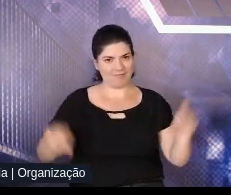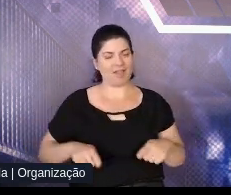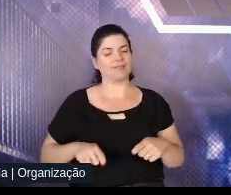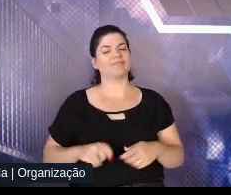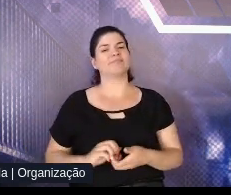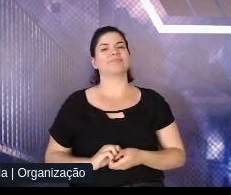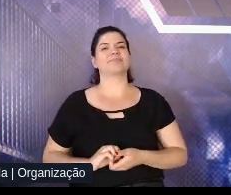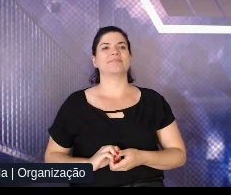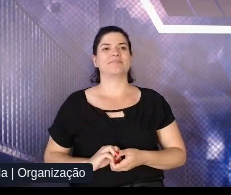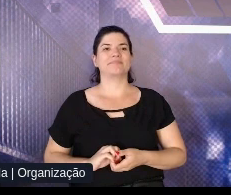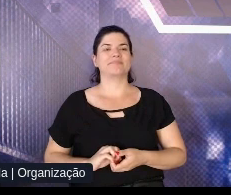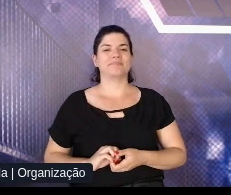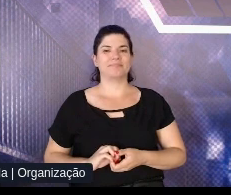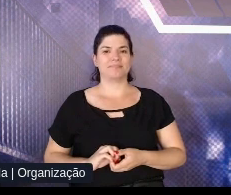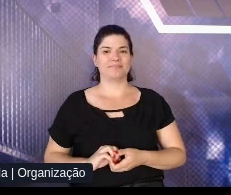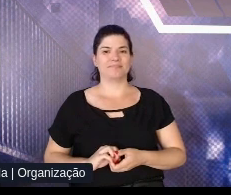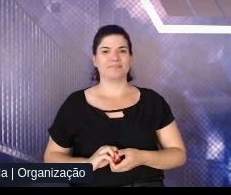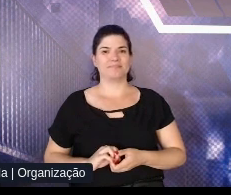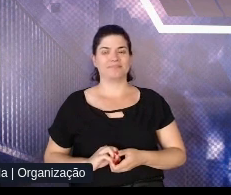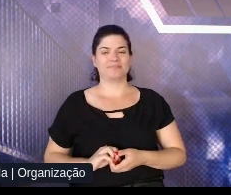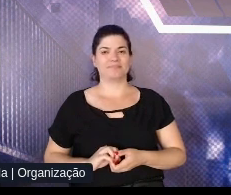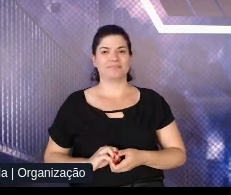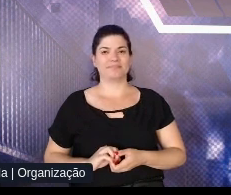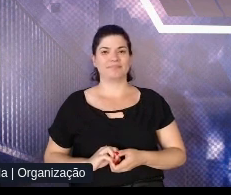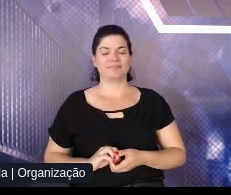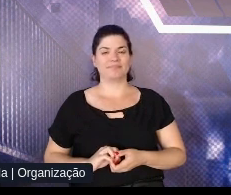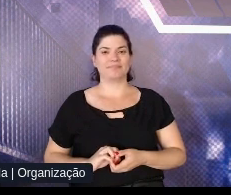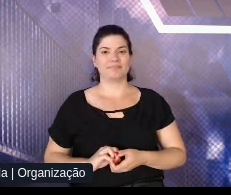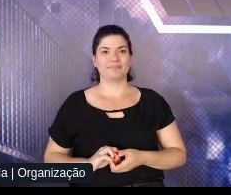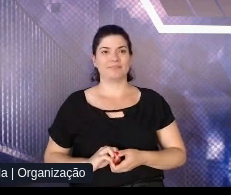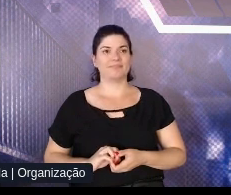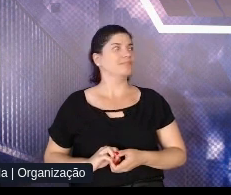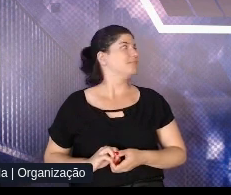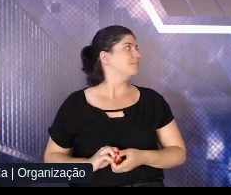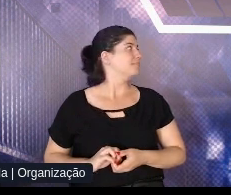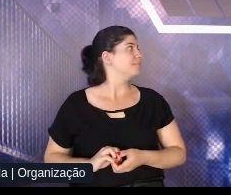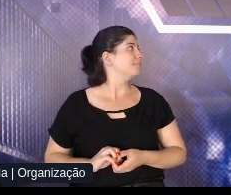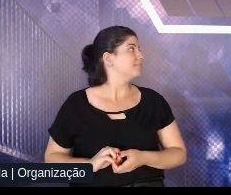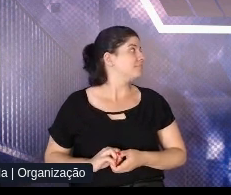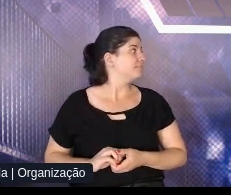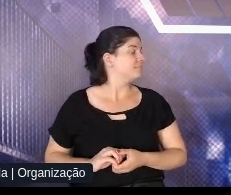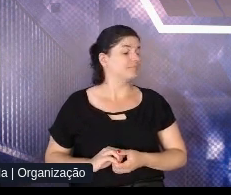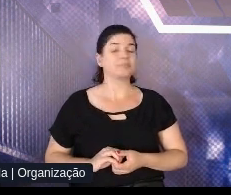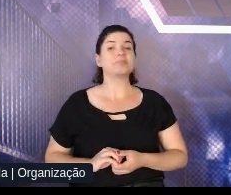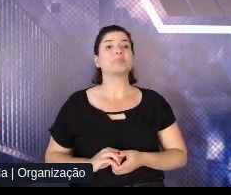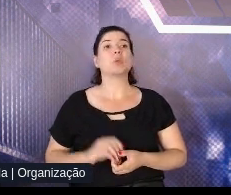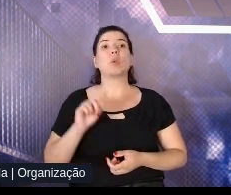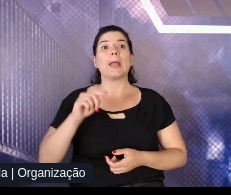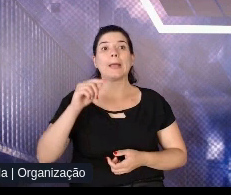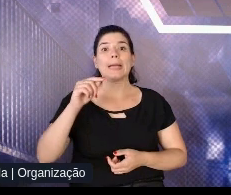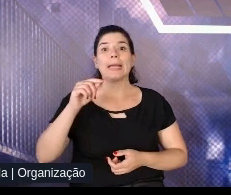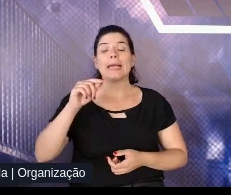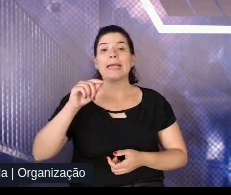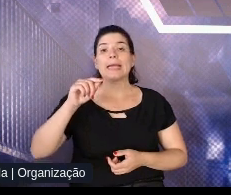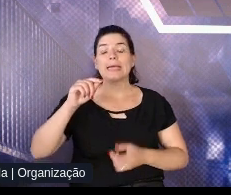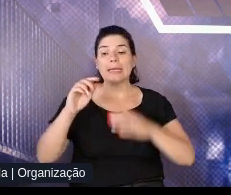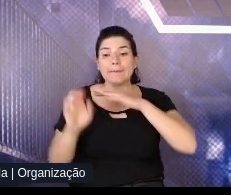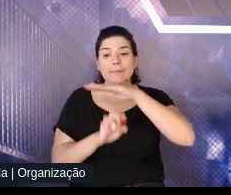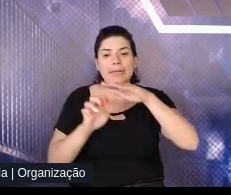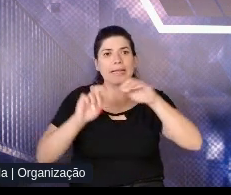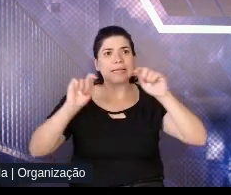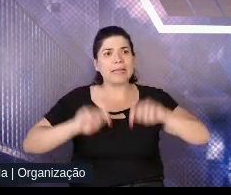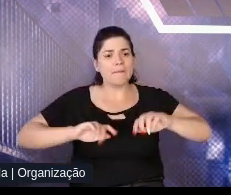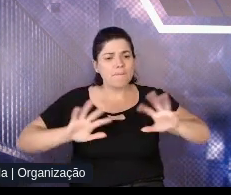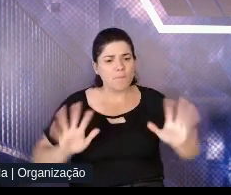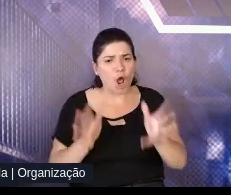E aí eu focando, estou vendo meu minutinho, eu focando aqui mais em empresa, como elas podem promover